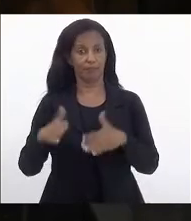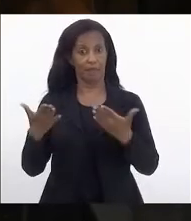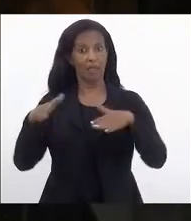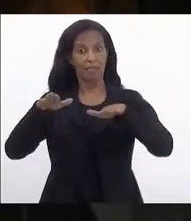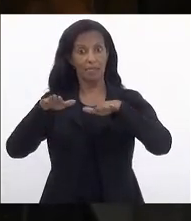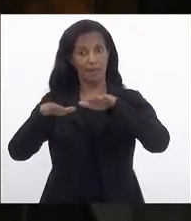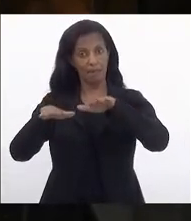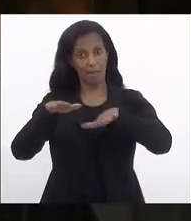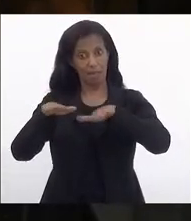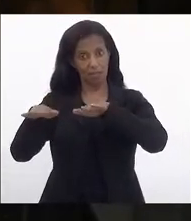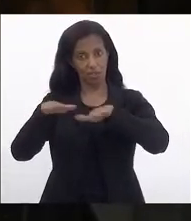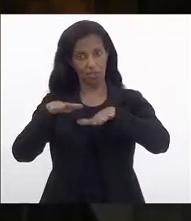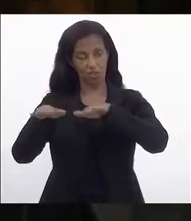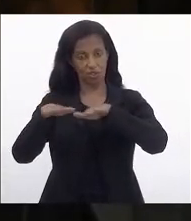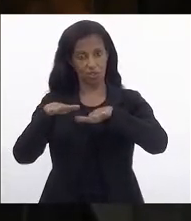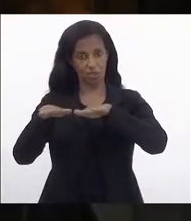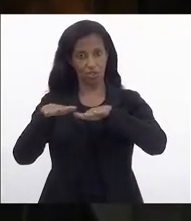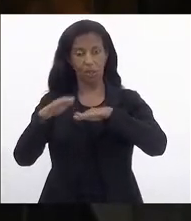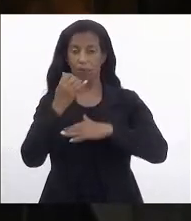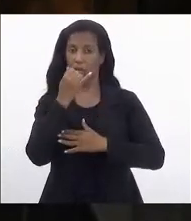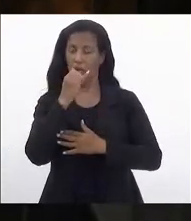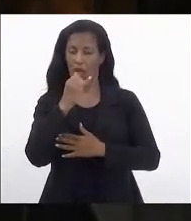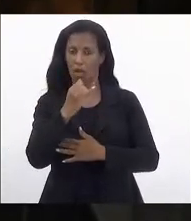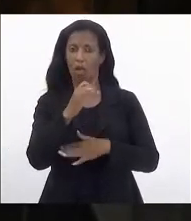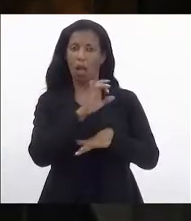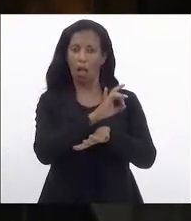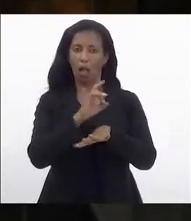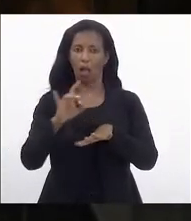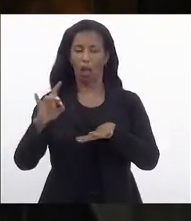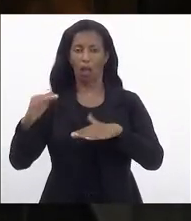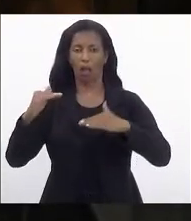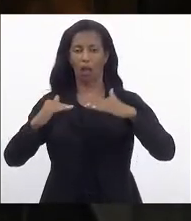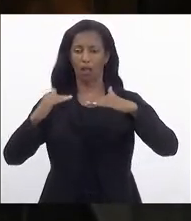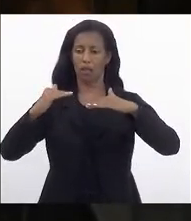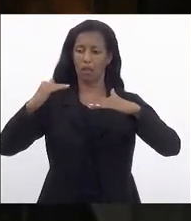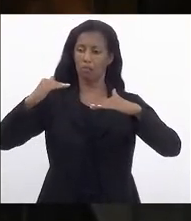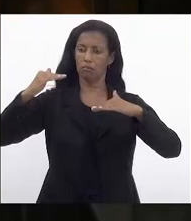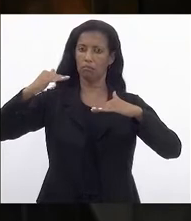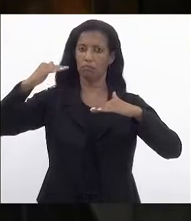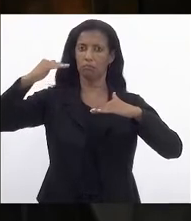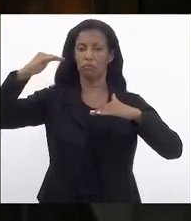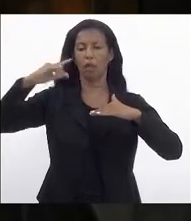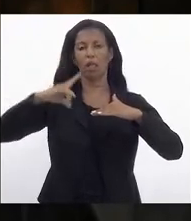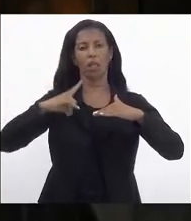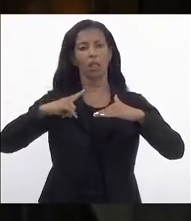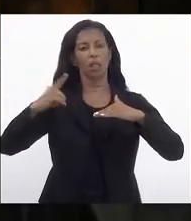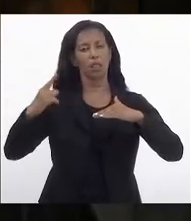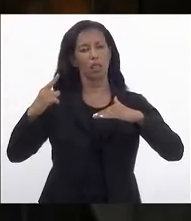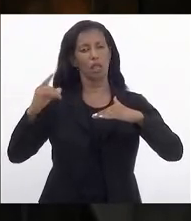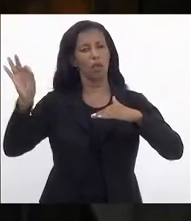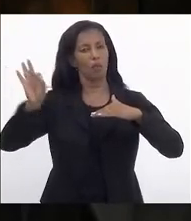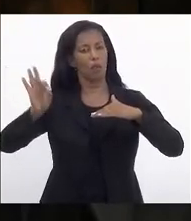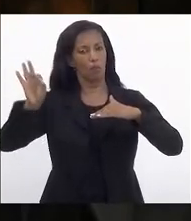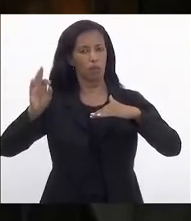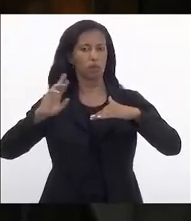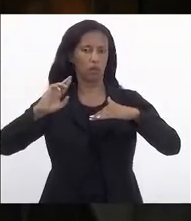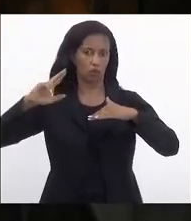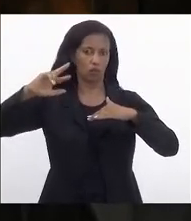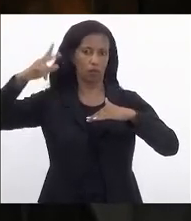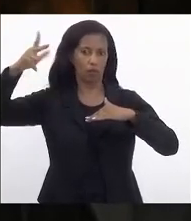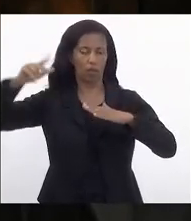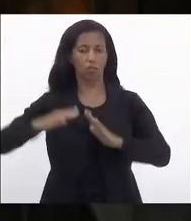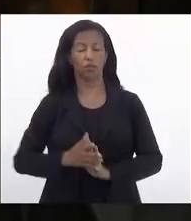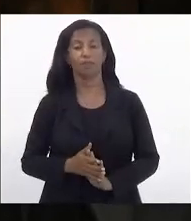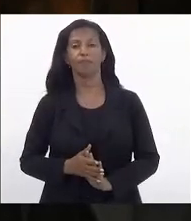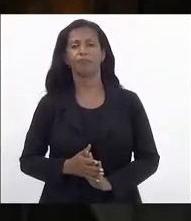média porque na energia cada faixa de consumo tem uma alíquota distinta então